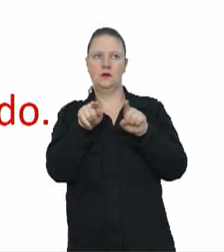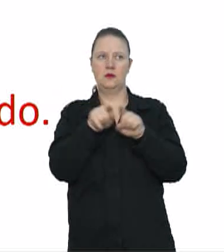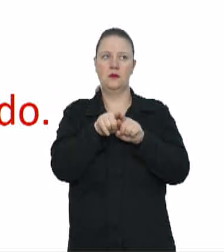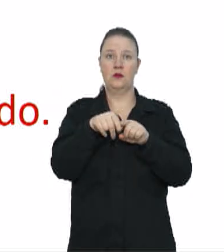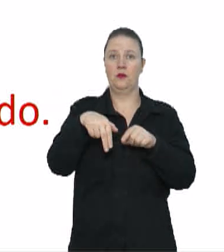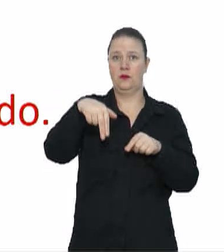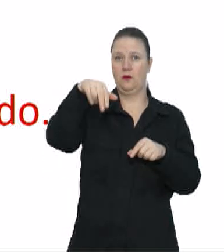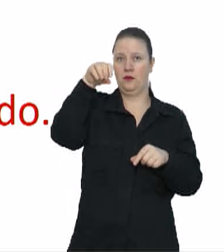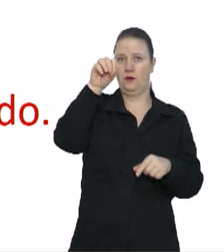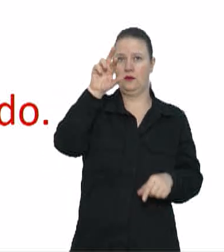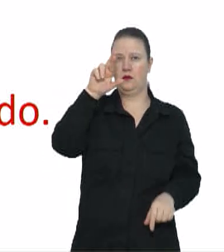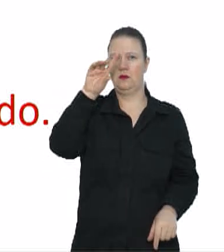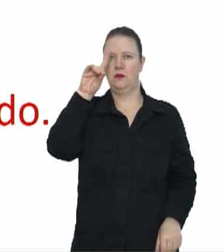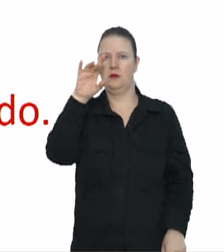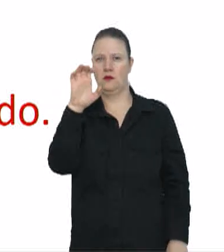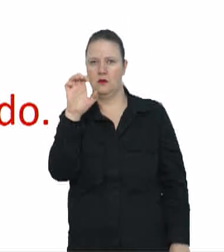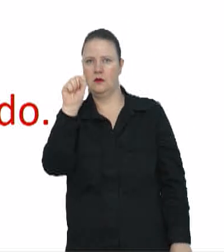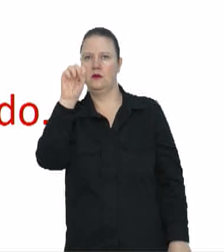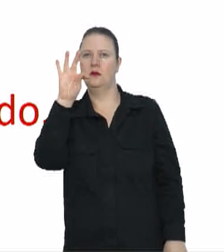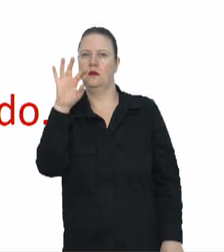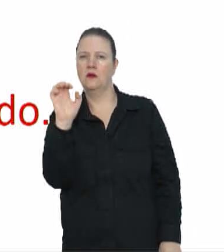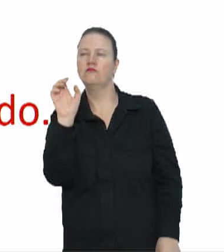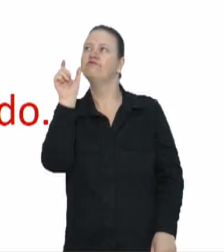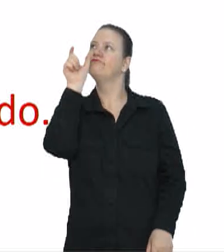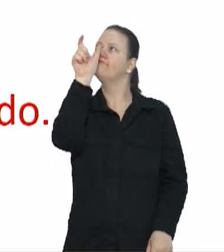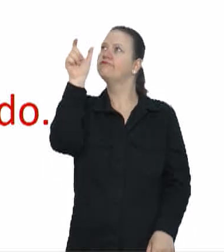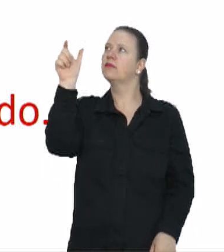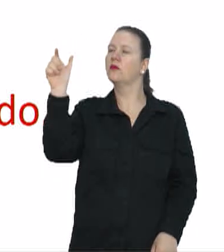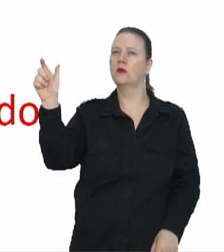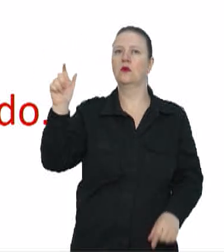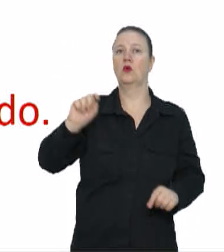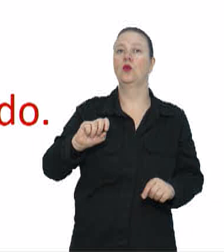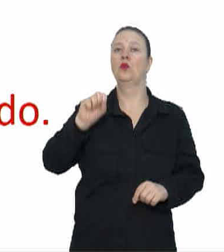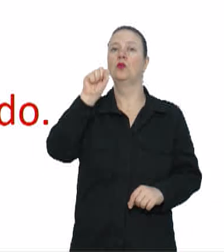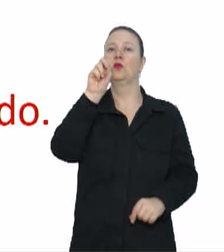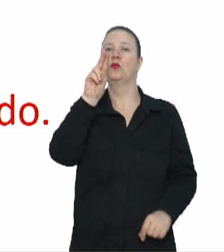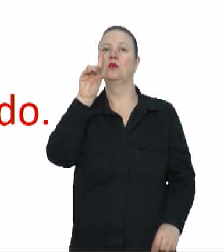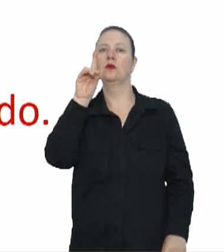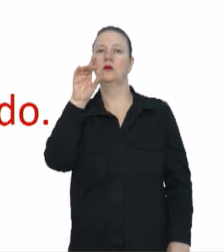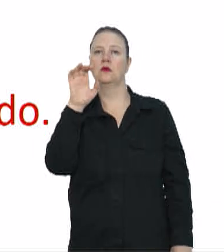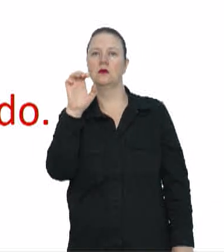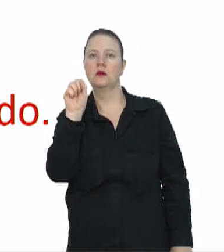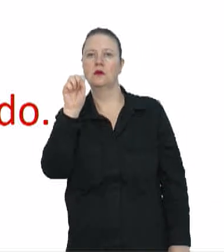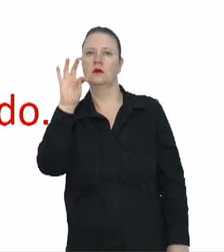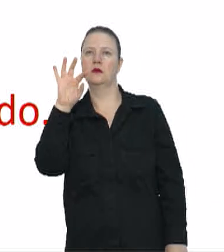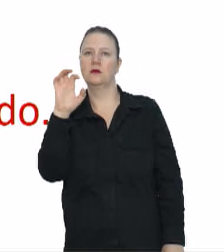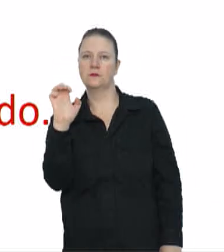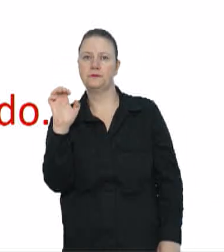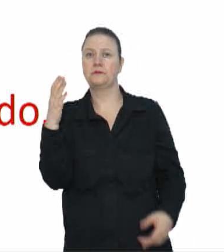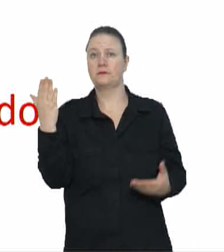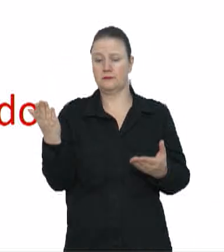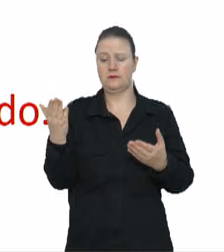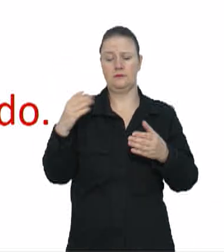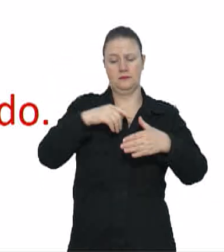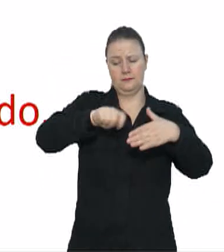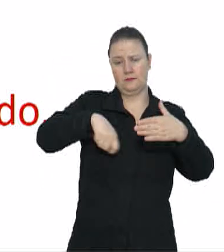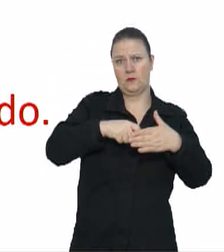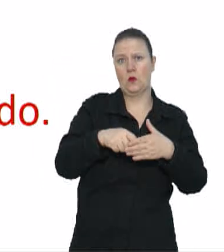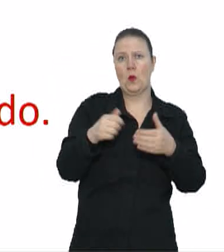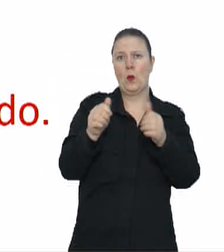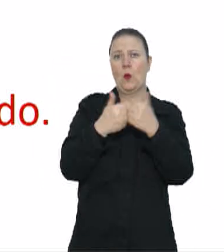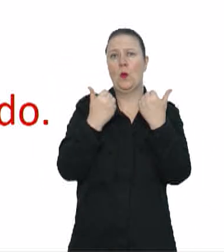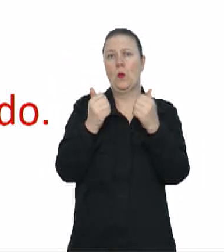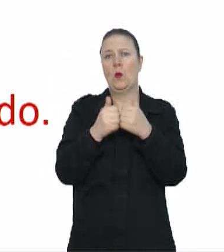típicos ali, o acarajé e a canjica. Sudeste, festa, folia de reis, prato típico, pão de queijo.